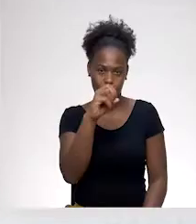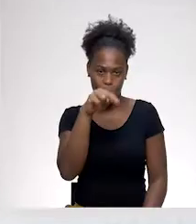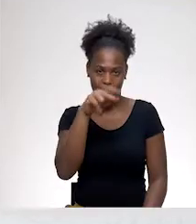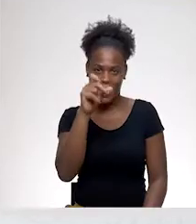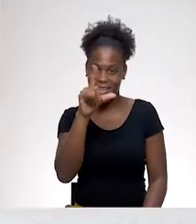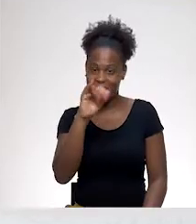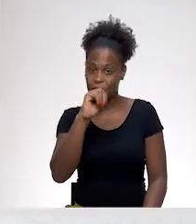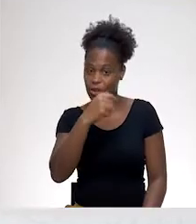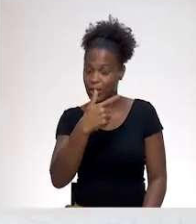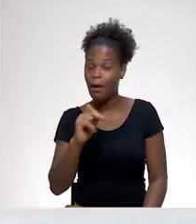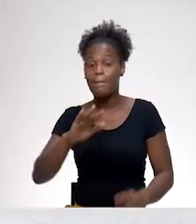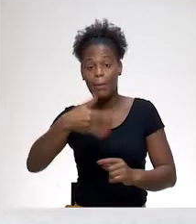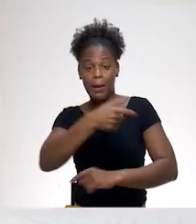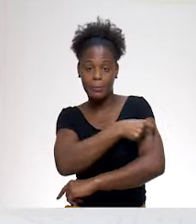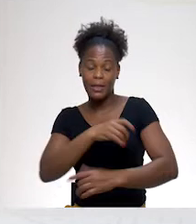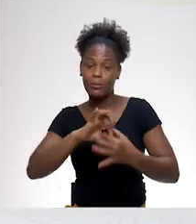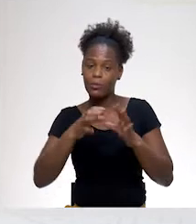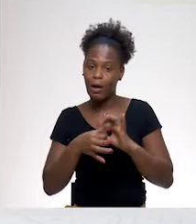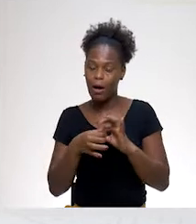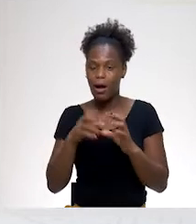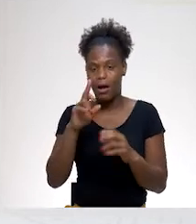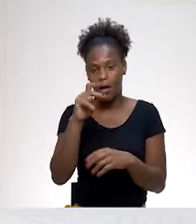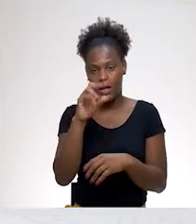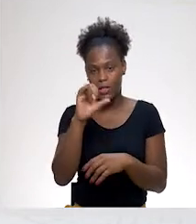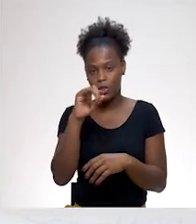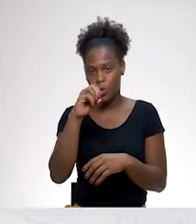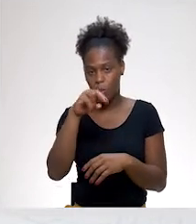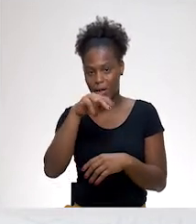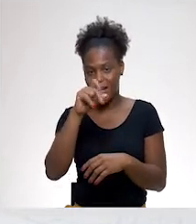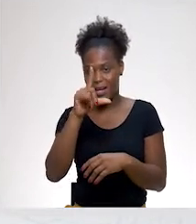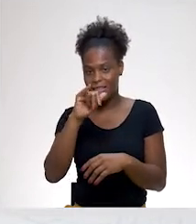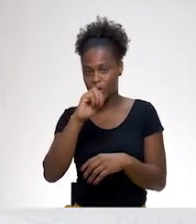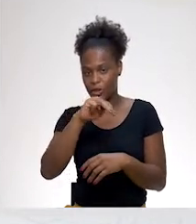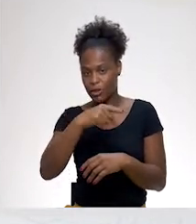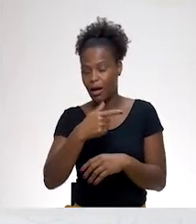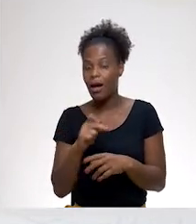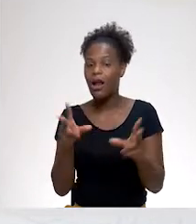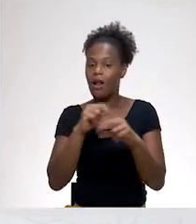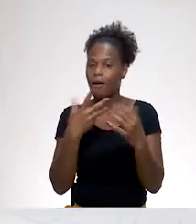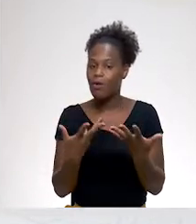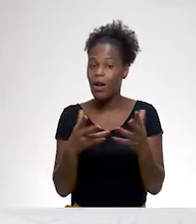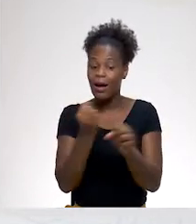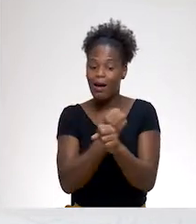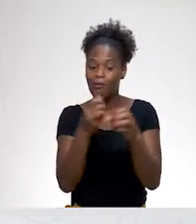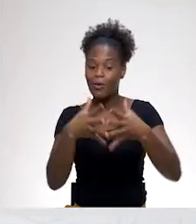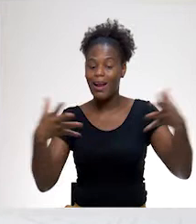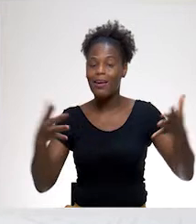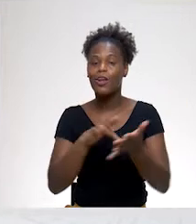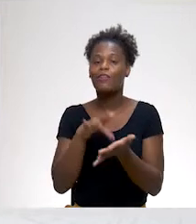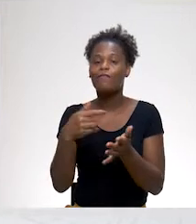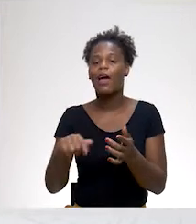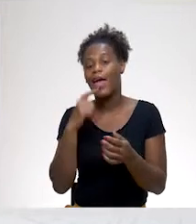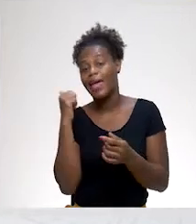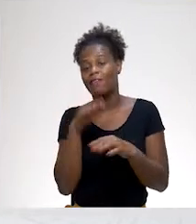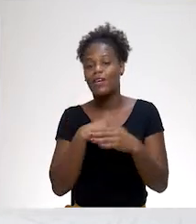o primeiro representante da corrente racionalista moderna. E as grandes obras de Descartes. Nós temos,